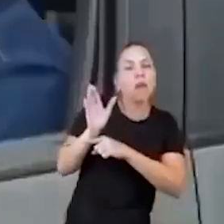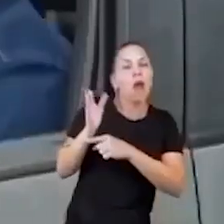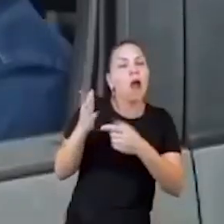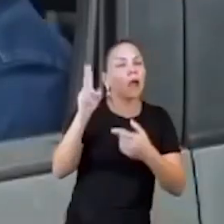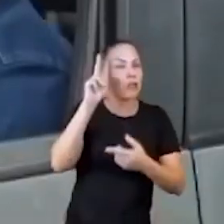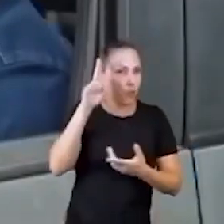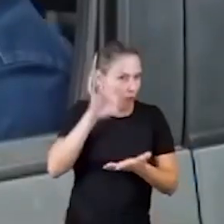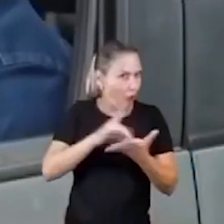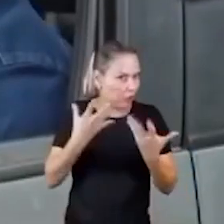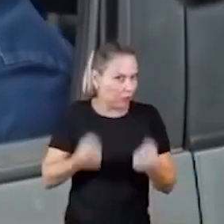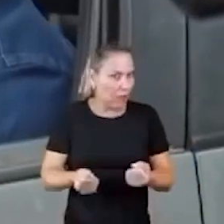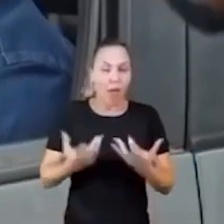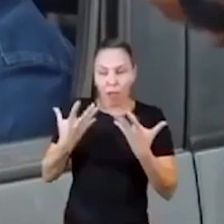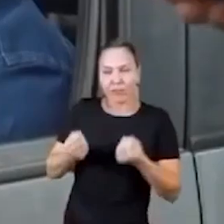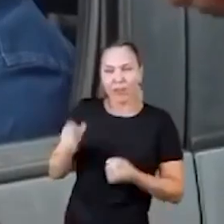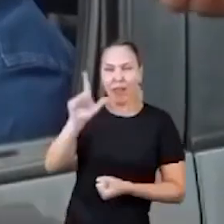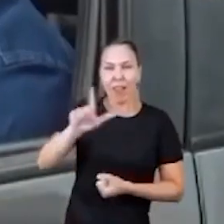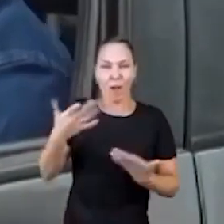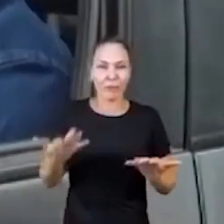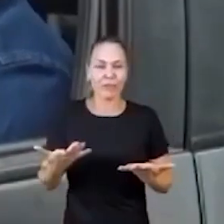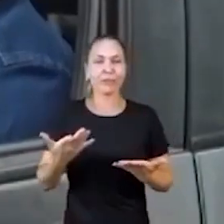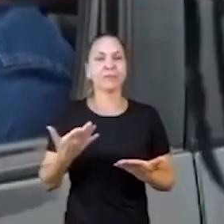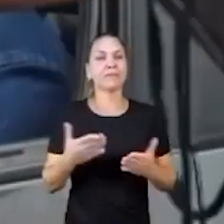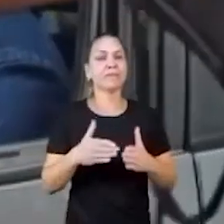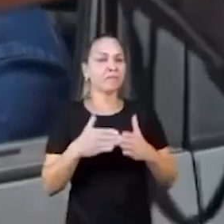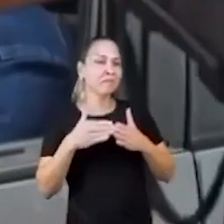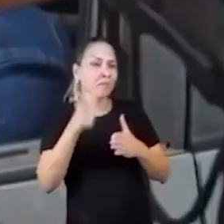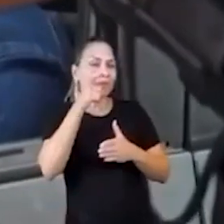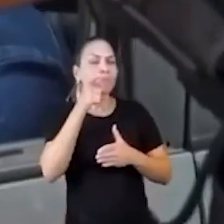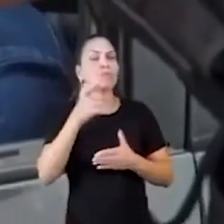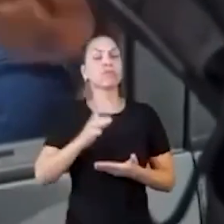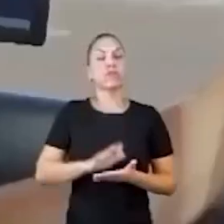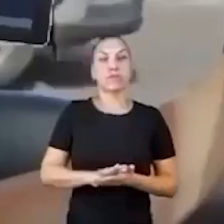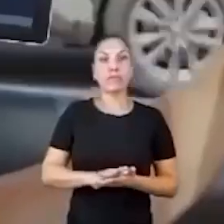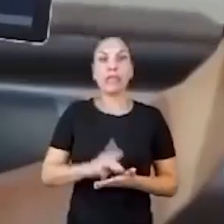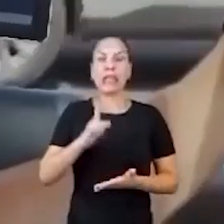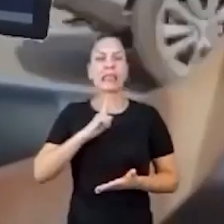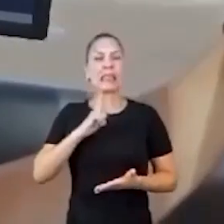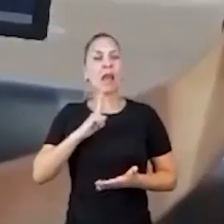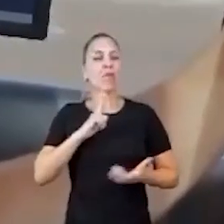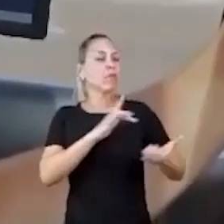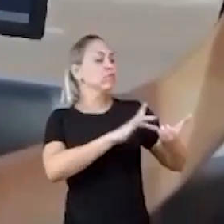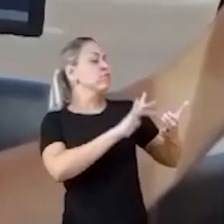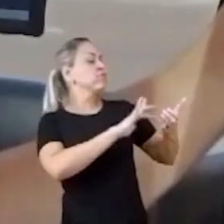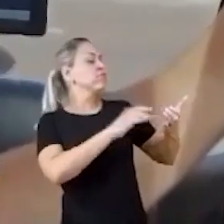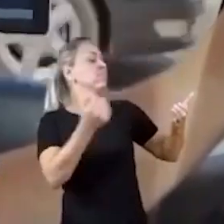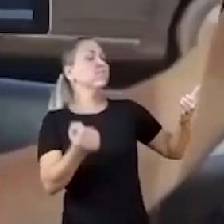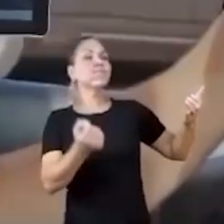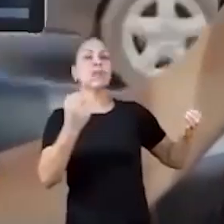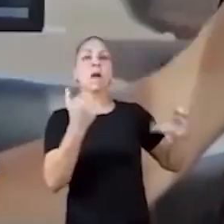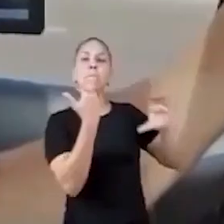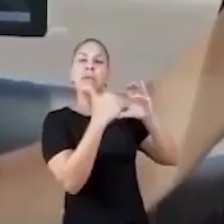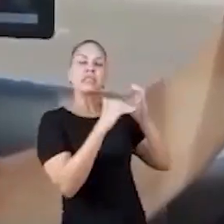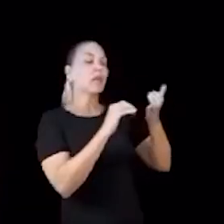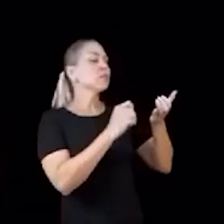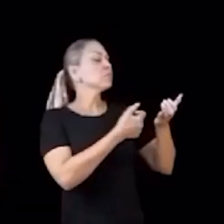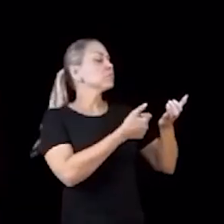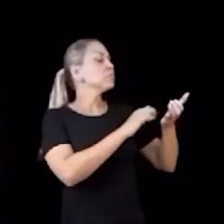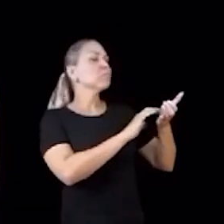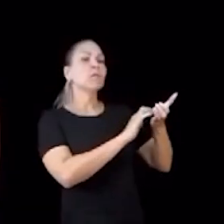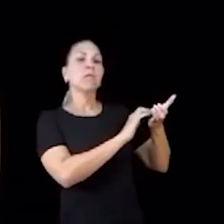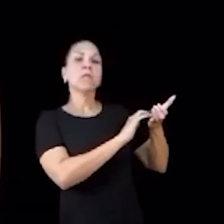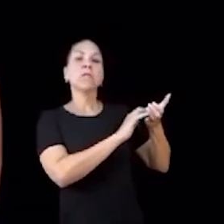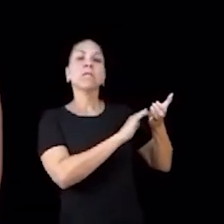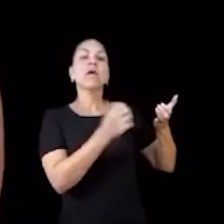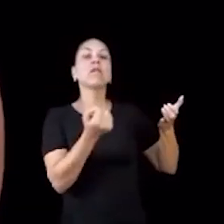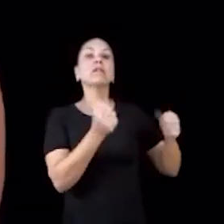tudo bem? Certo. O senhor aceita? Certo, aceito. Claro, tá. Claro. Por favor. Ele tava mexendo no celular dele, mandando mensagem para alguém que ele